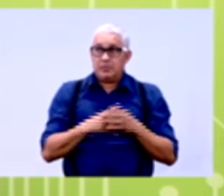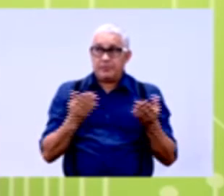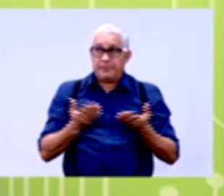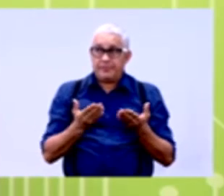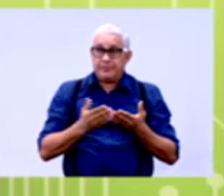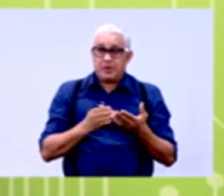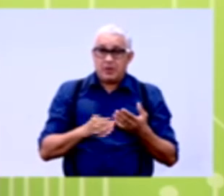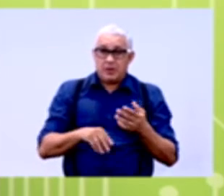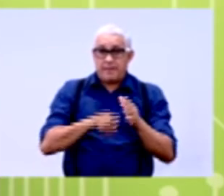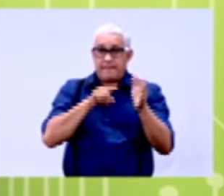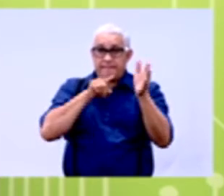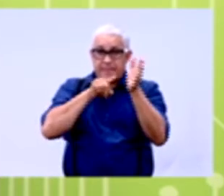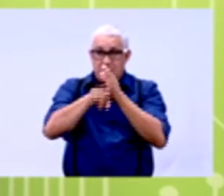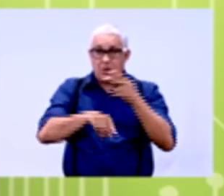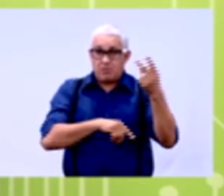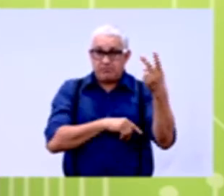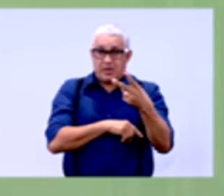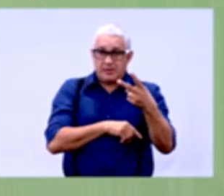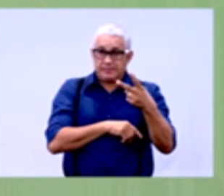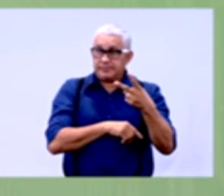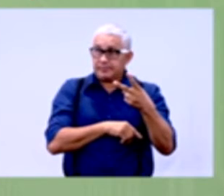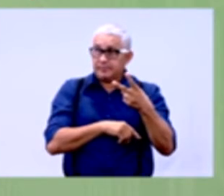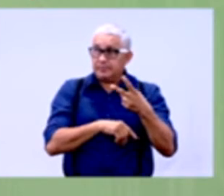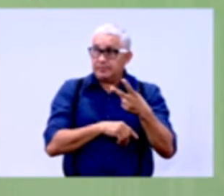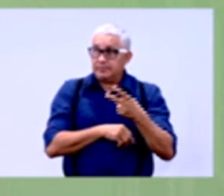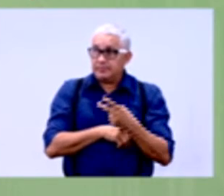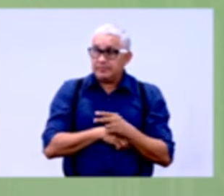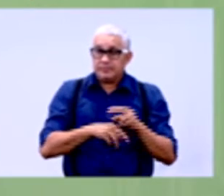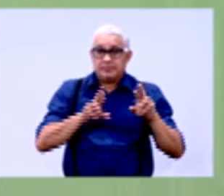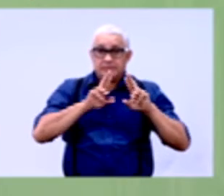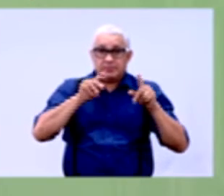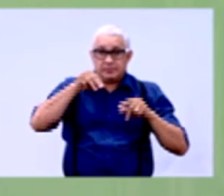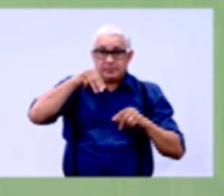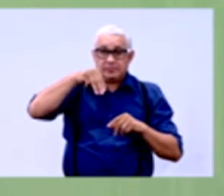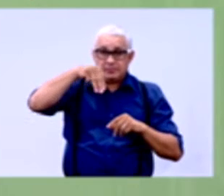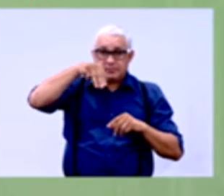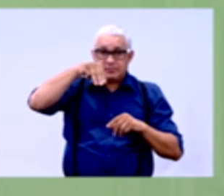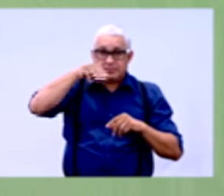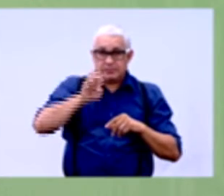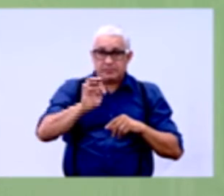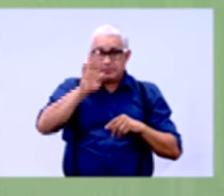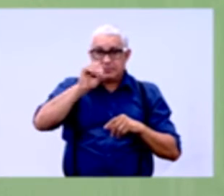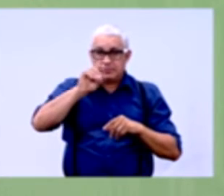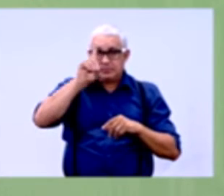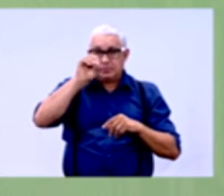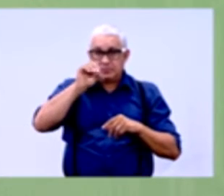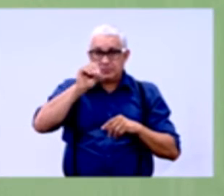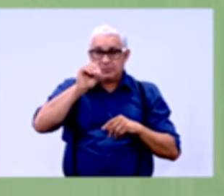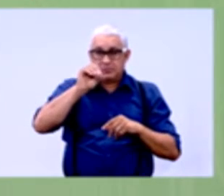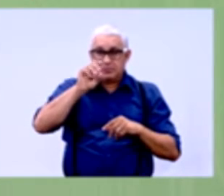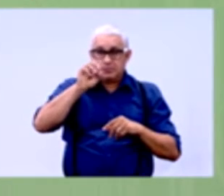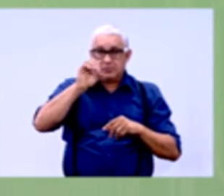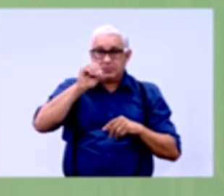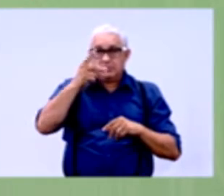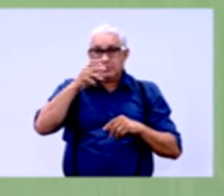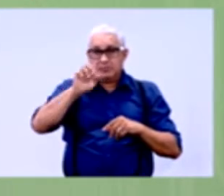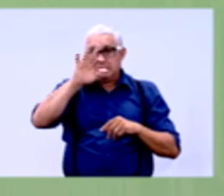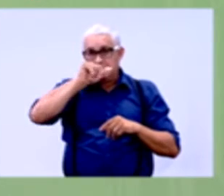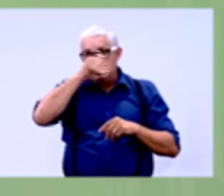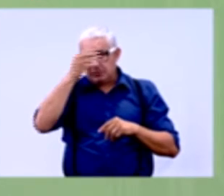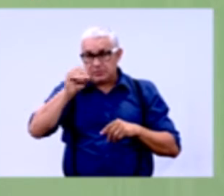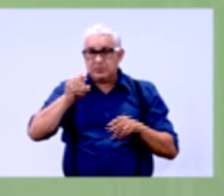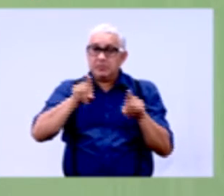a pergunta número 2. Né? Diferencie método operação de método consulta.